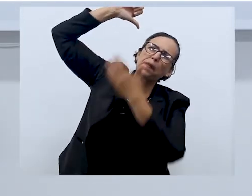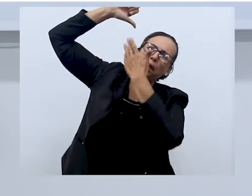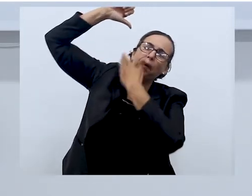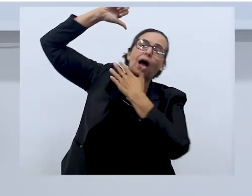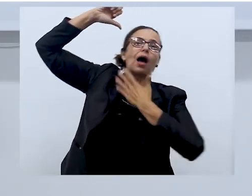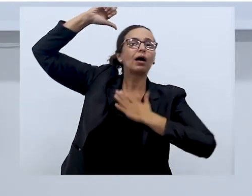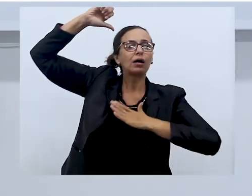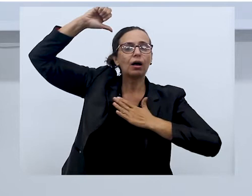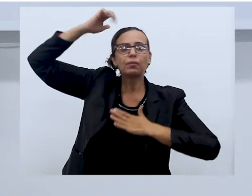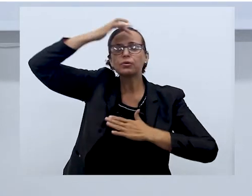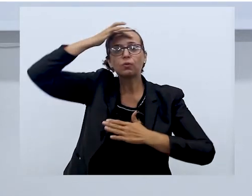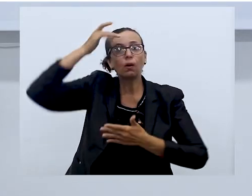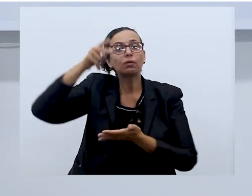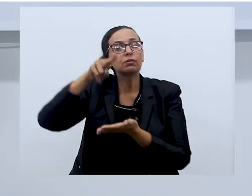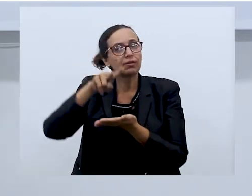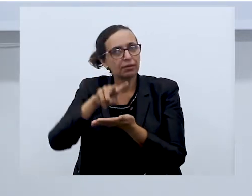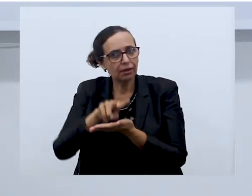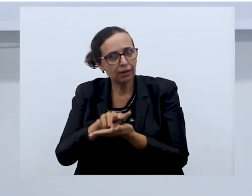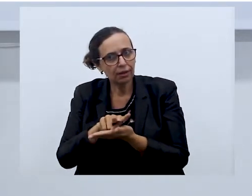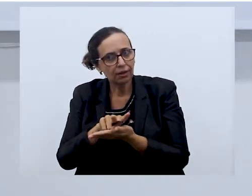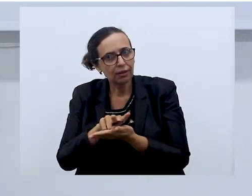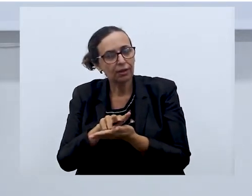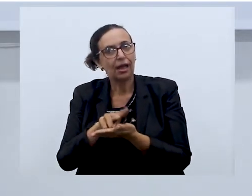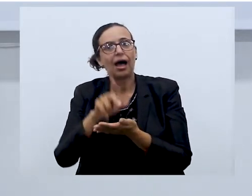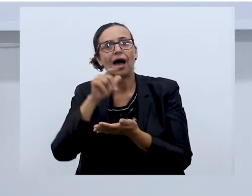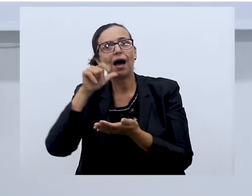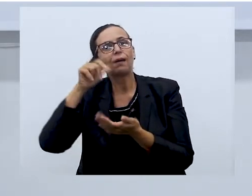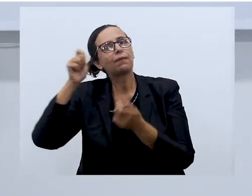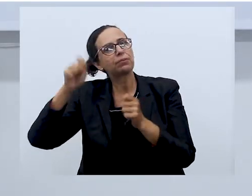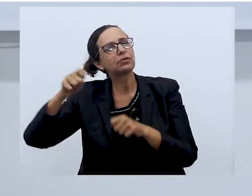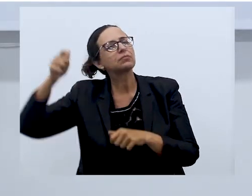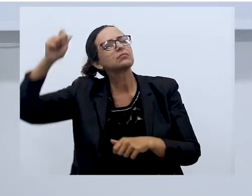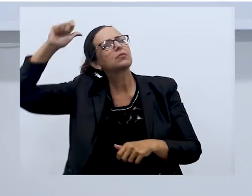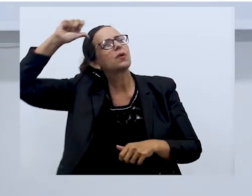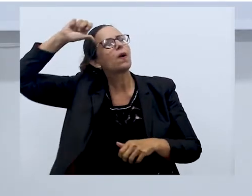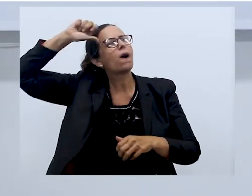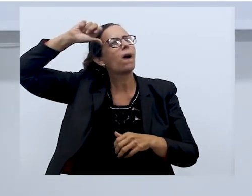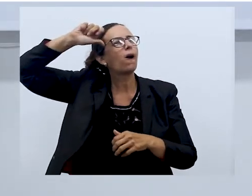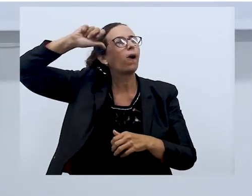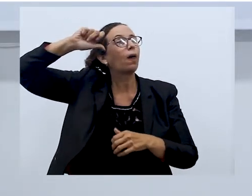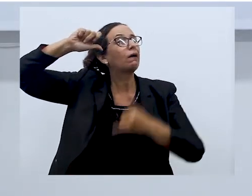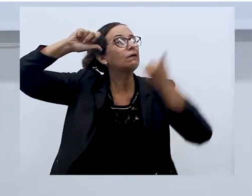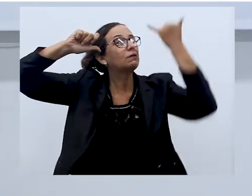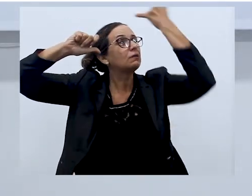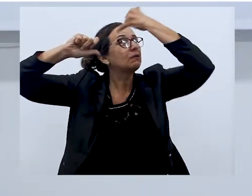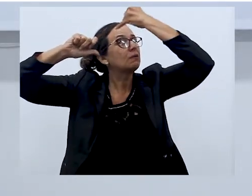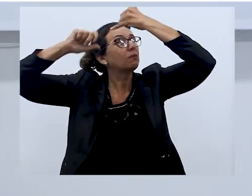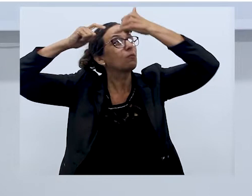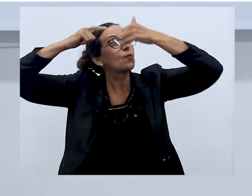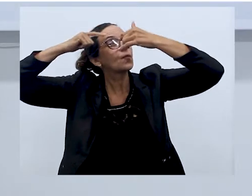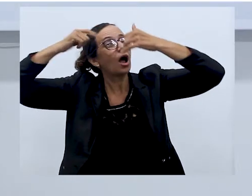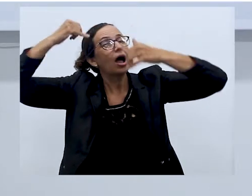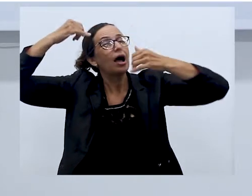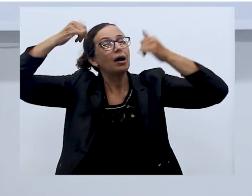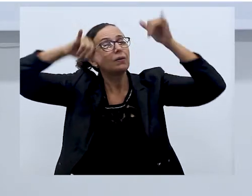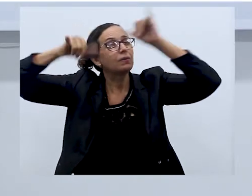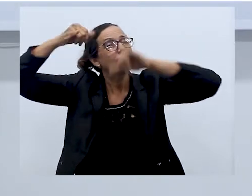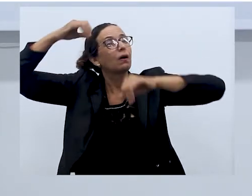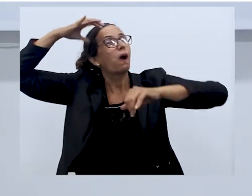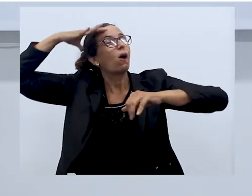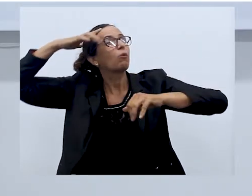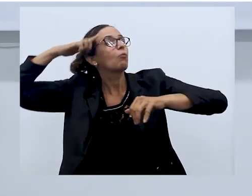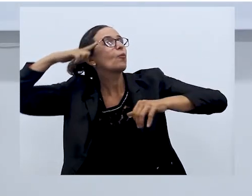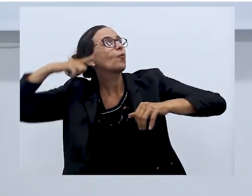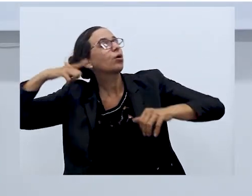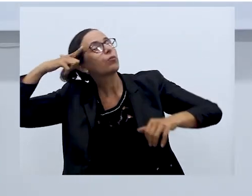com um recipiente, acalmar a pessoa, deitá-la, para poder essa água escorrendo e tirando esse resíduo químico que pode